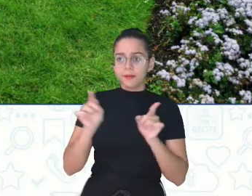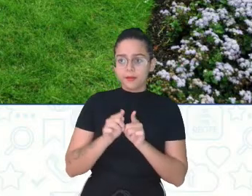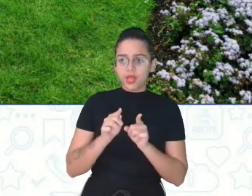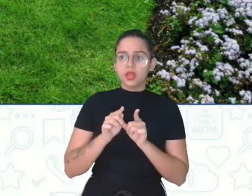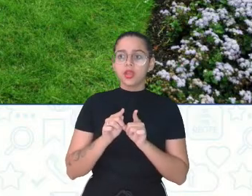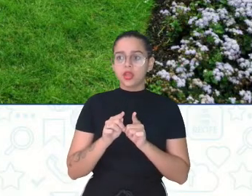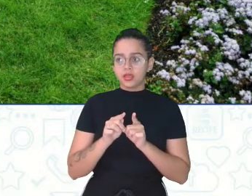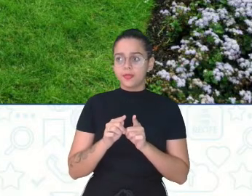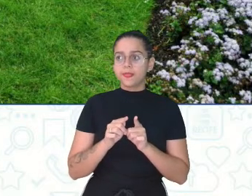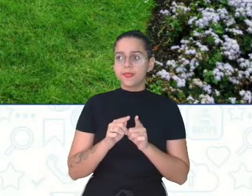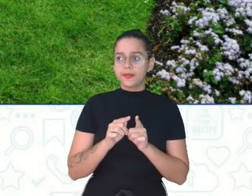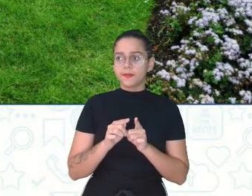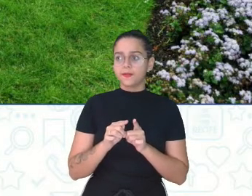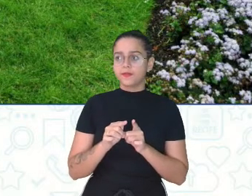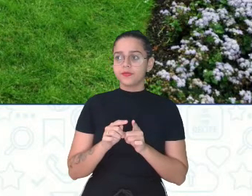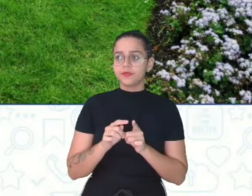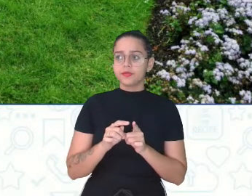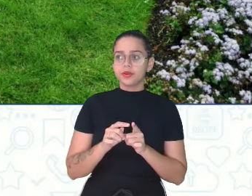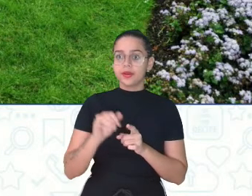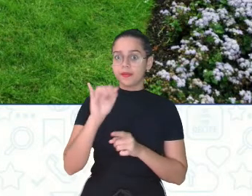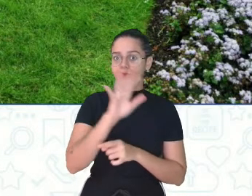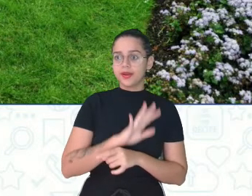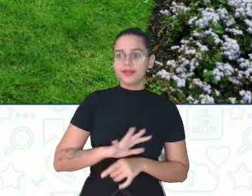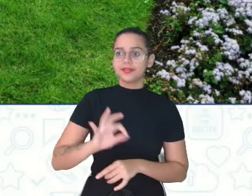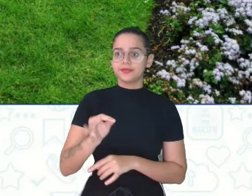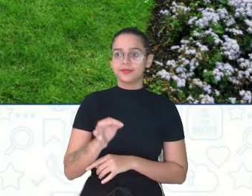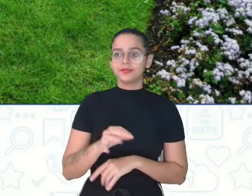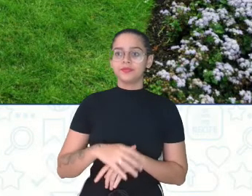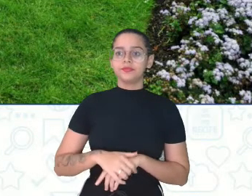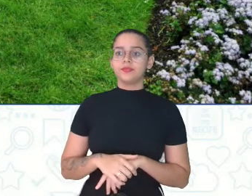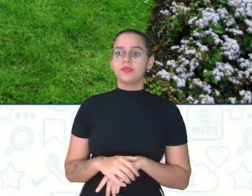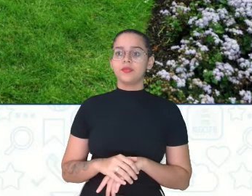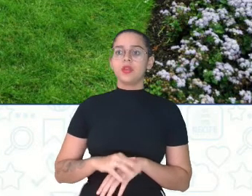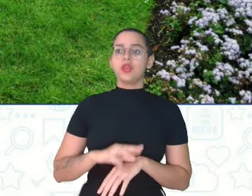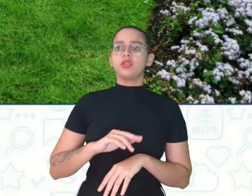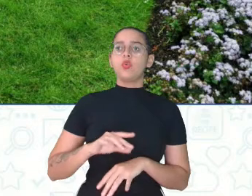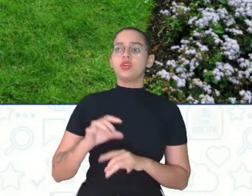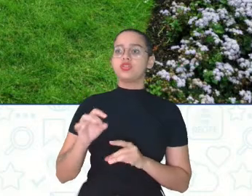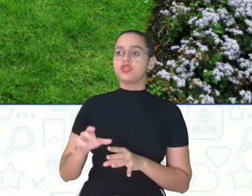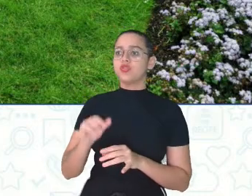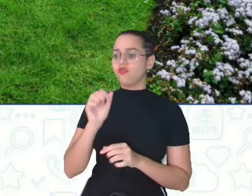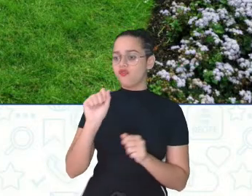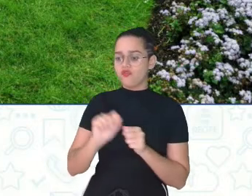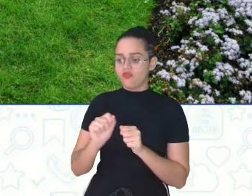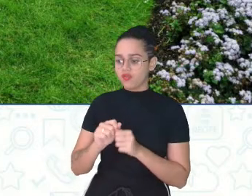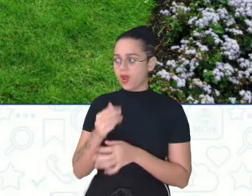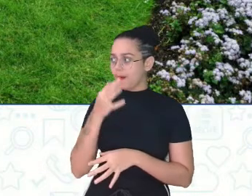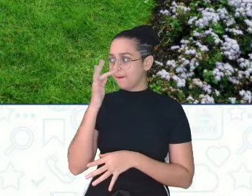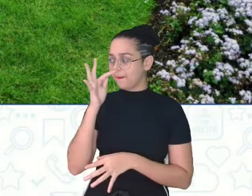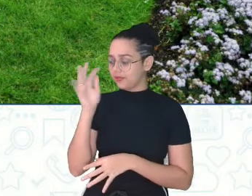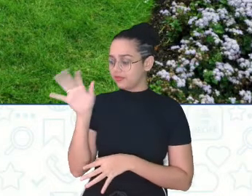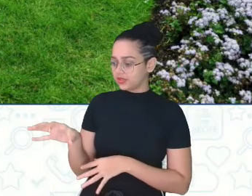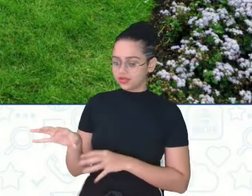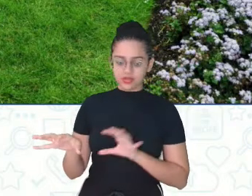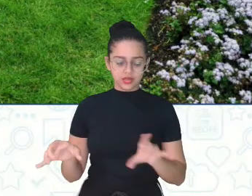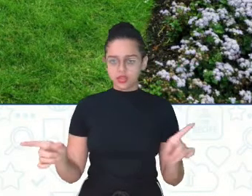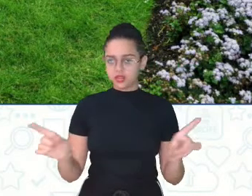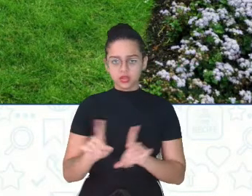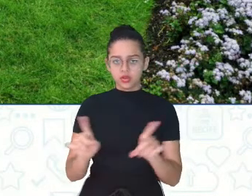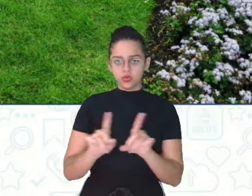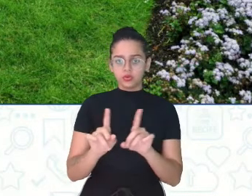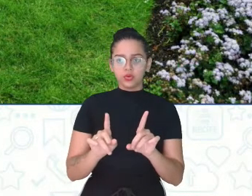vastas, pequenas, porém vastas, né, paisagens. Não basta só semear aqui e ali, né, as plantações